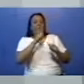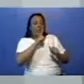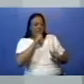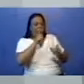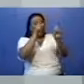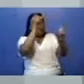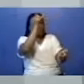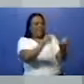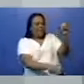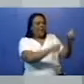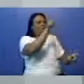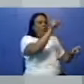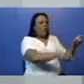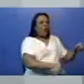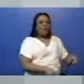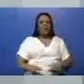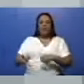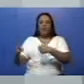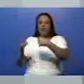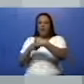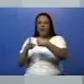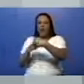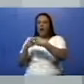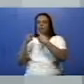e o verbo cantar, tá?